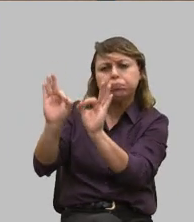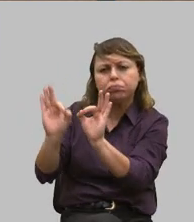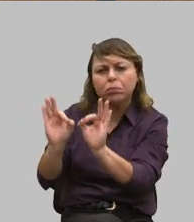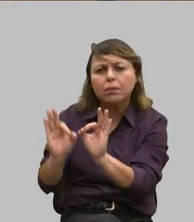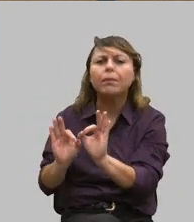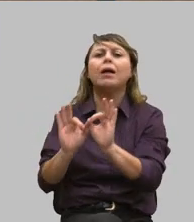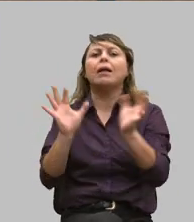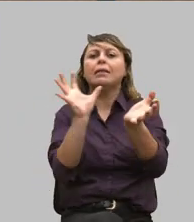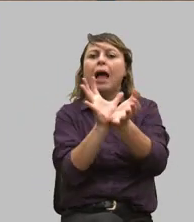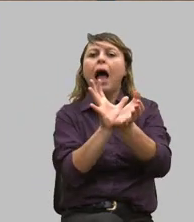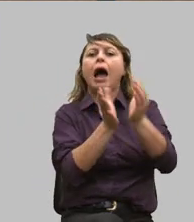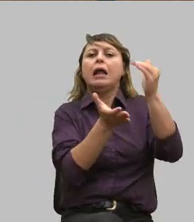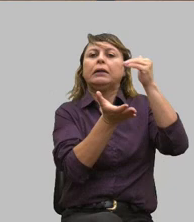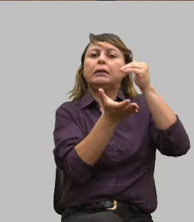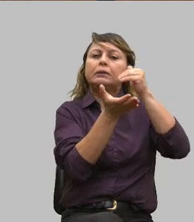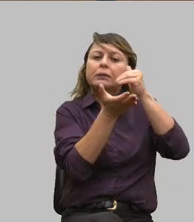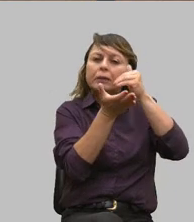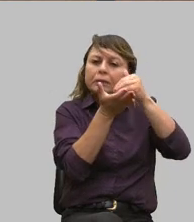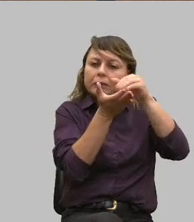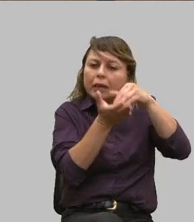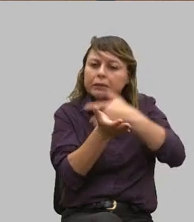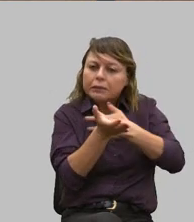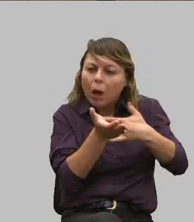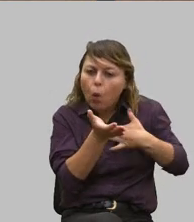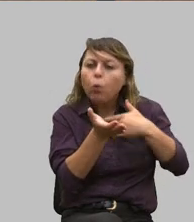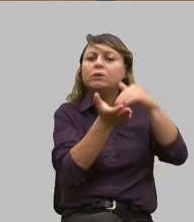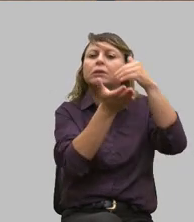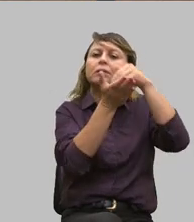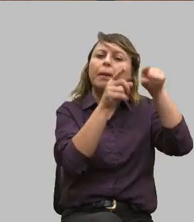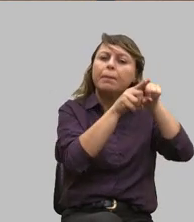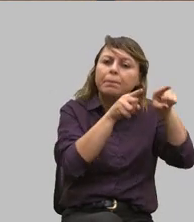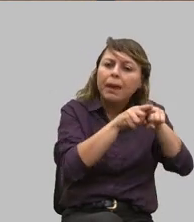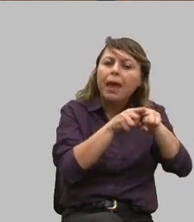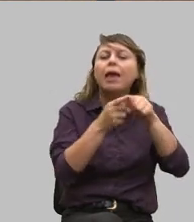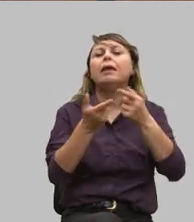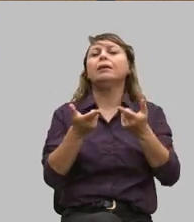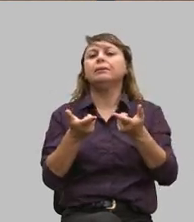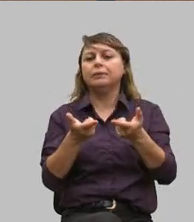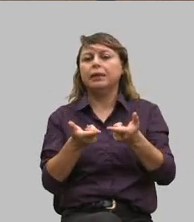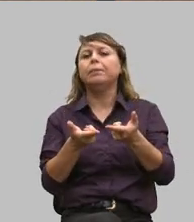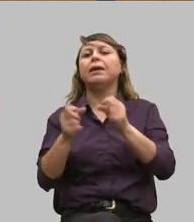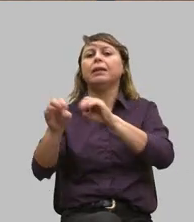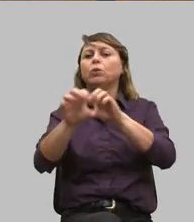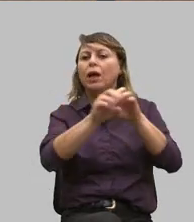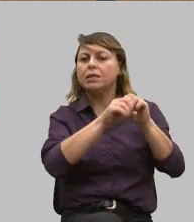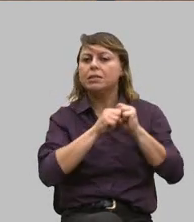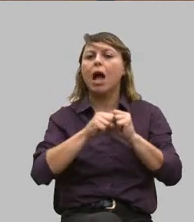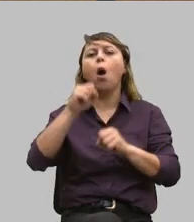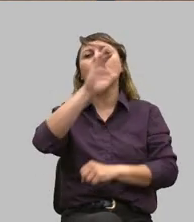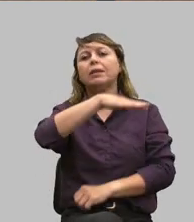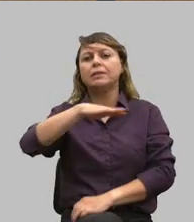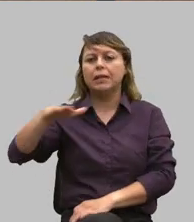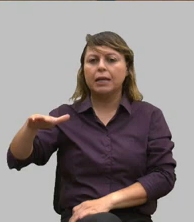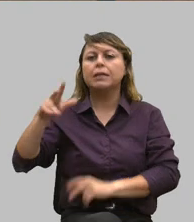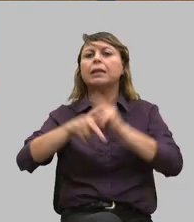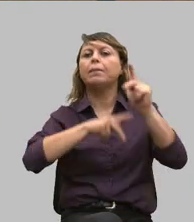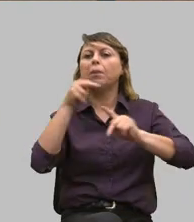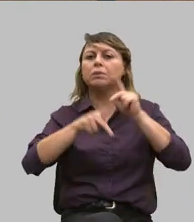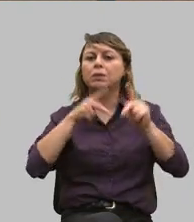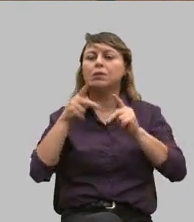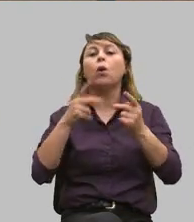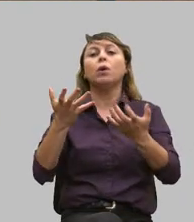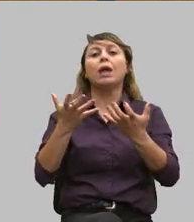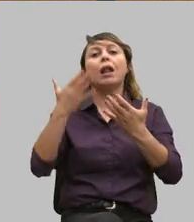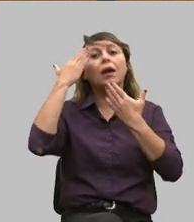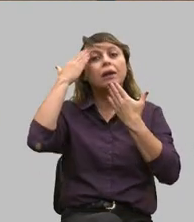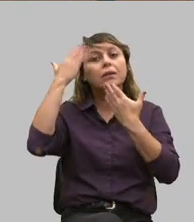saúde da educação que conseguimos a amenizar né a situação do das nossas crianças da nossa população então eu quero agradecer né